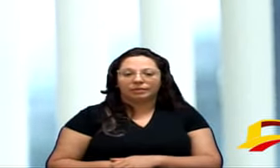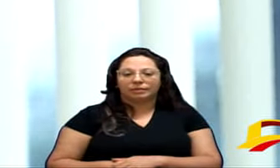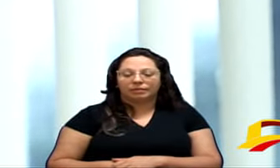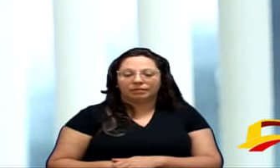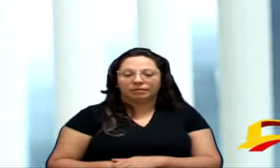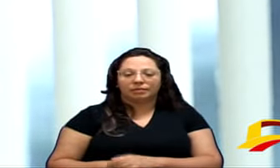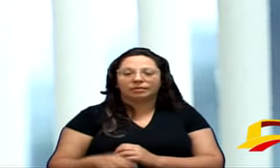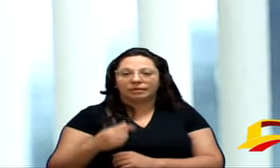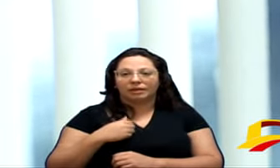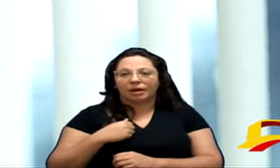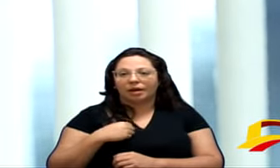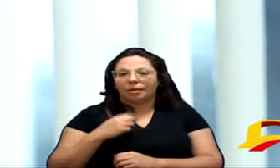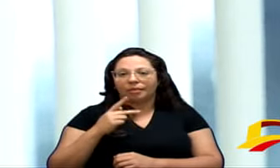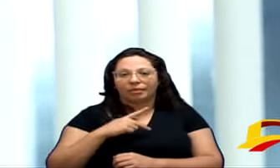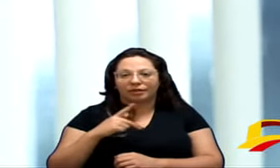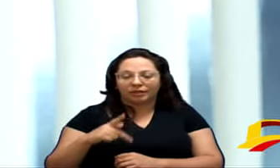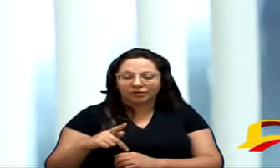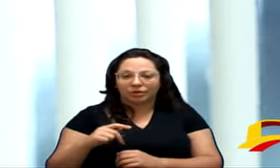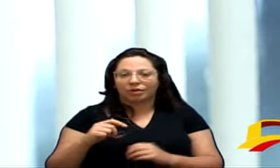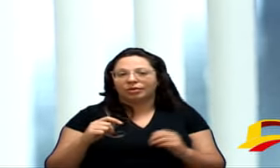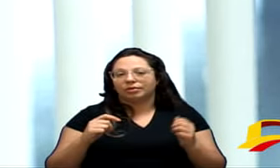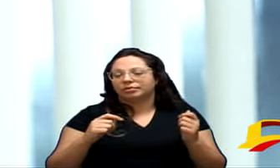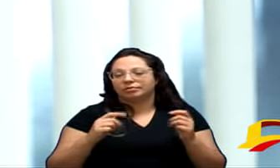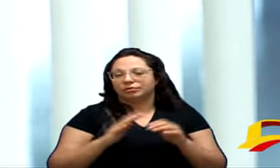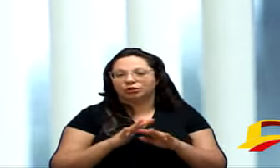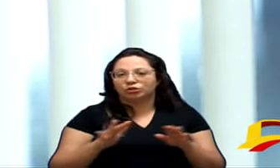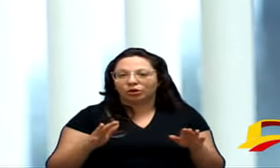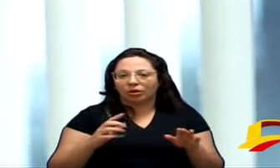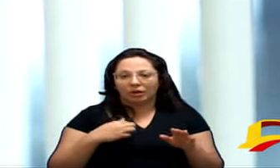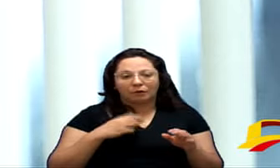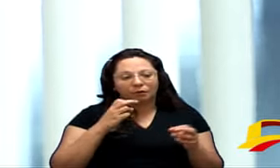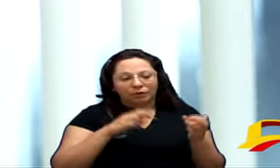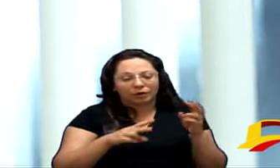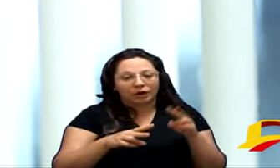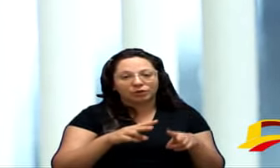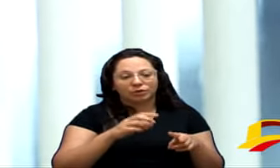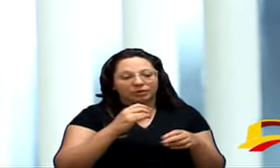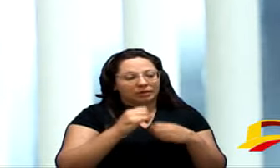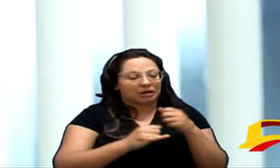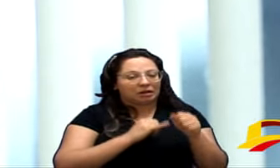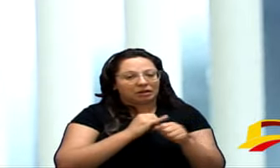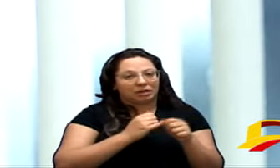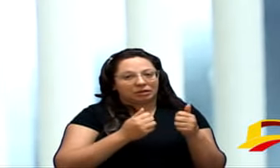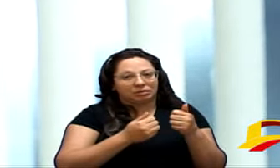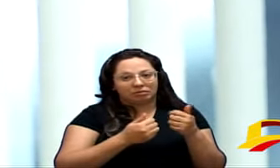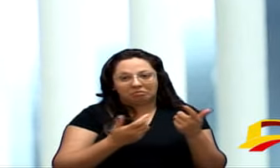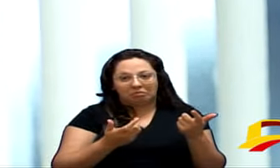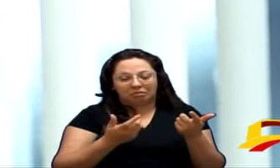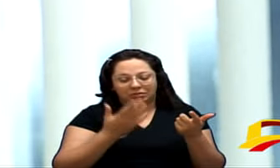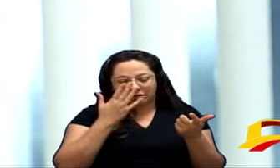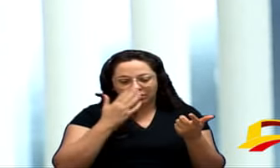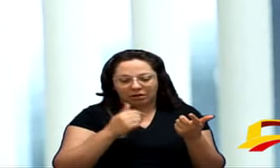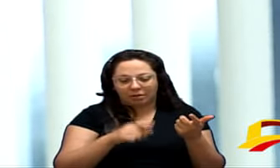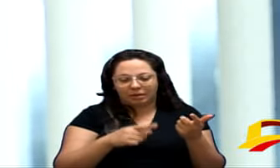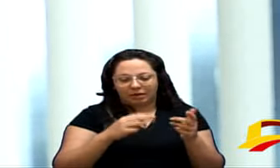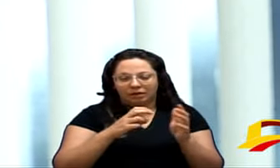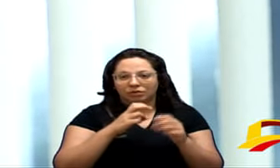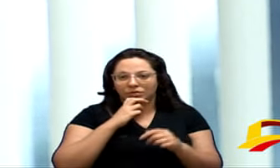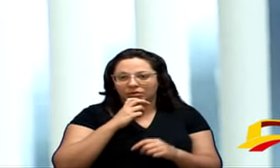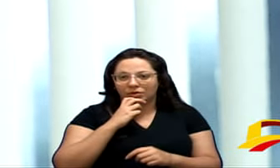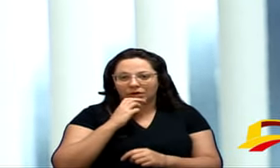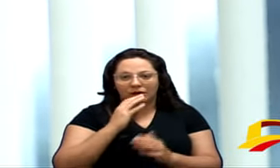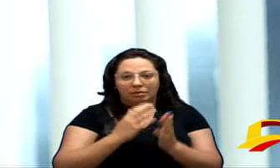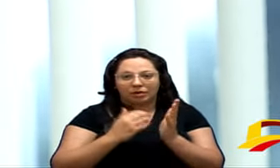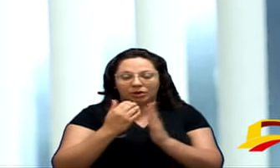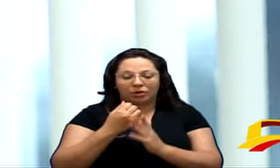entende muito Segurança Pública a gente pega os dados L esse investimento na inteligência Por que que tão baixo assim porque que a gente não consegue